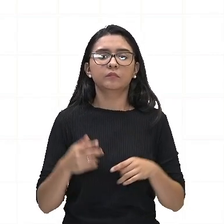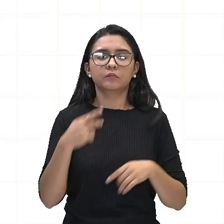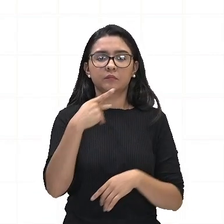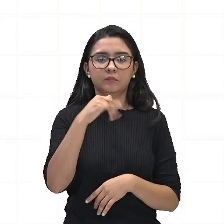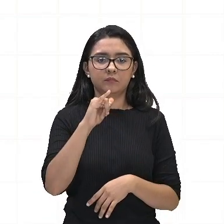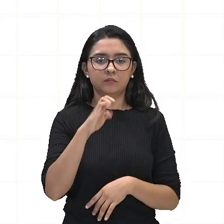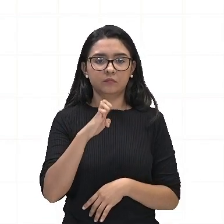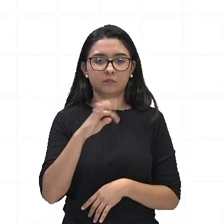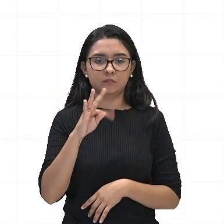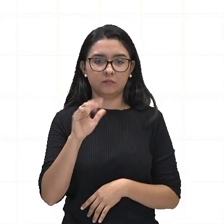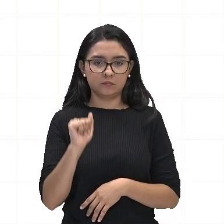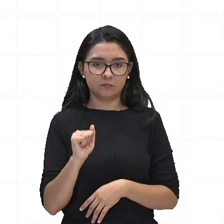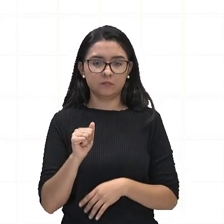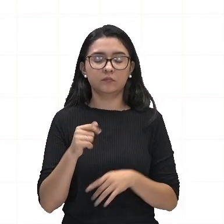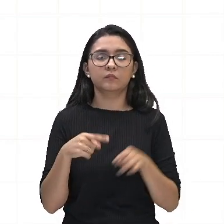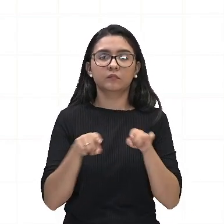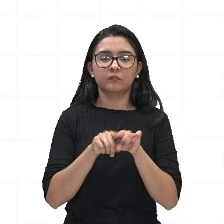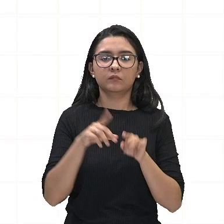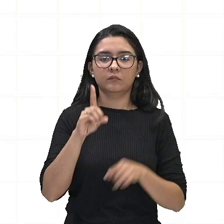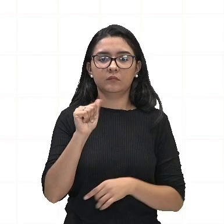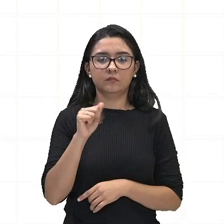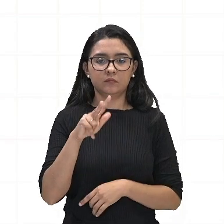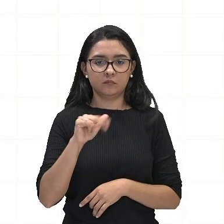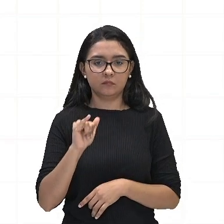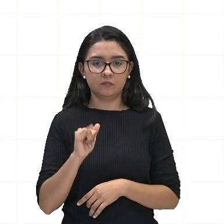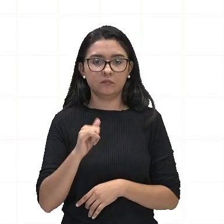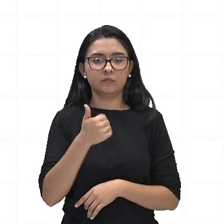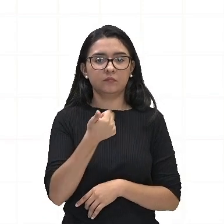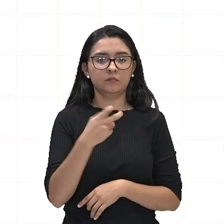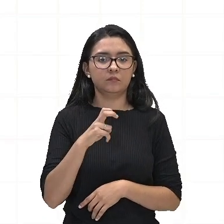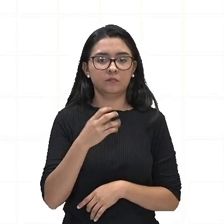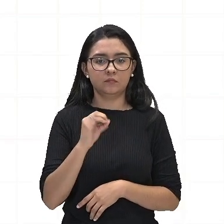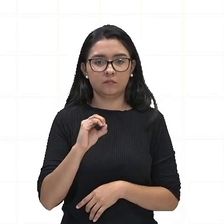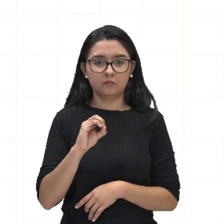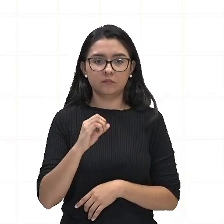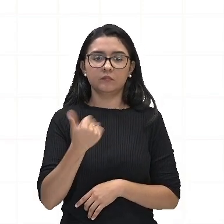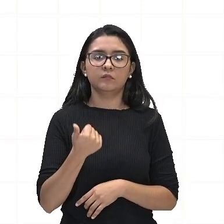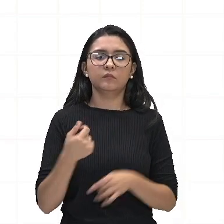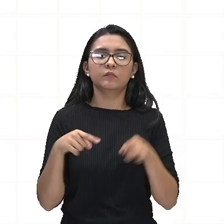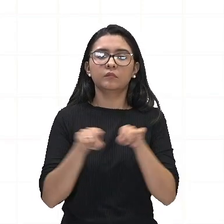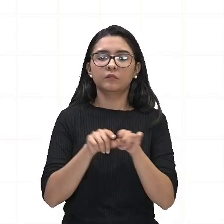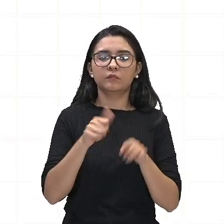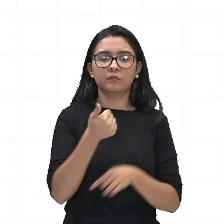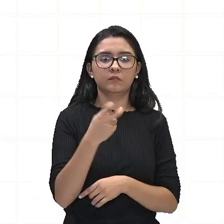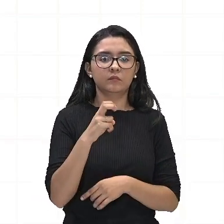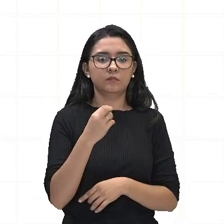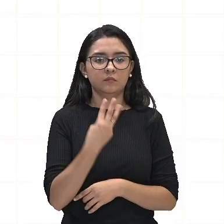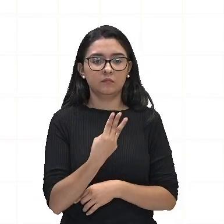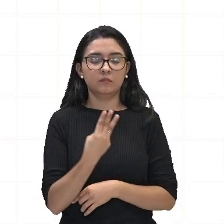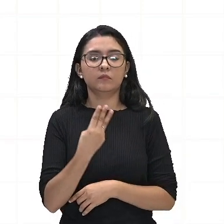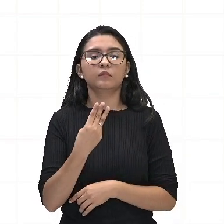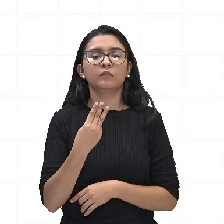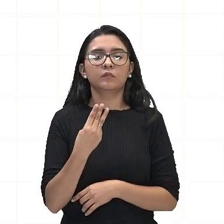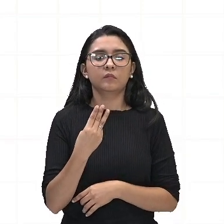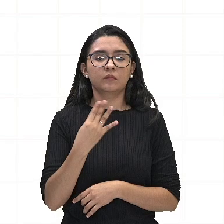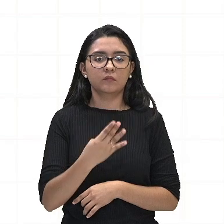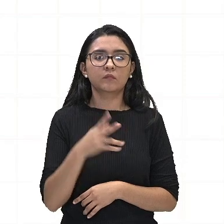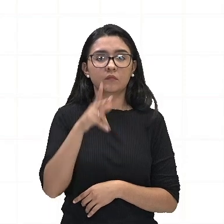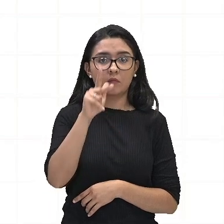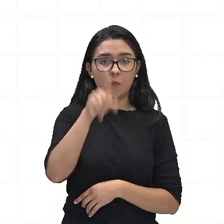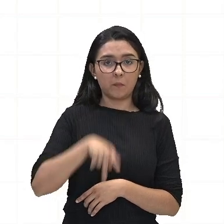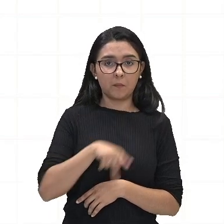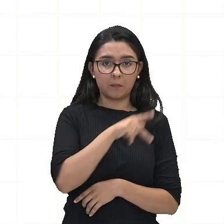1499, Davi, 1501, e em 1534 ele foi nomeado pelo Papa Paulo III